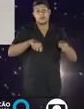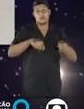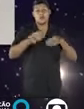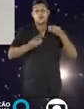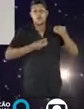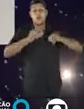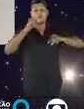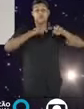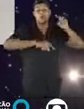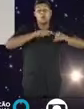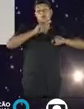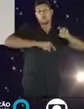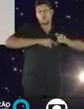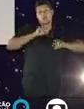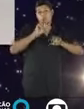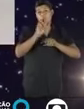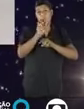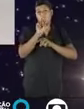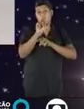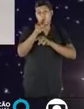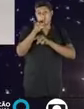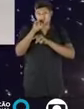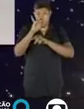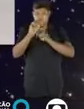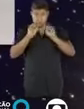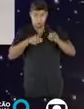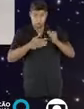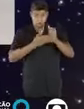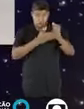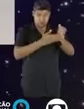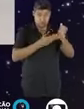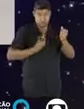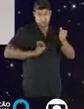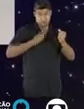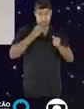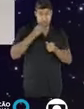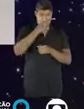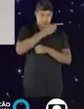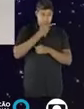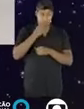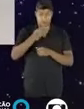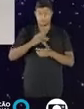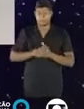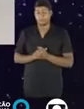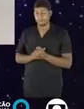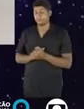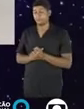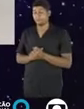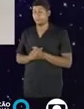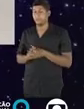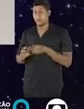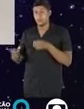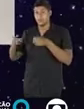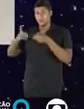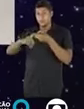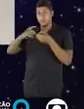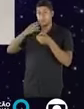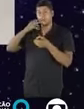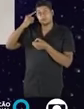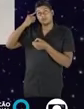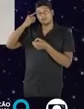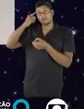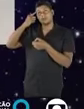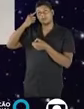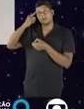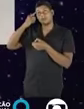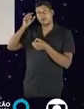em que o produto orgânico pode ajudar dentro disso do que a Noádia falou. Eu acho que voltando um pouco, quando caiu a minha ficha nessa